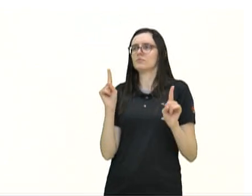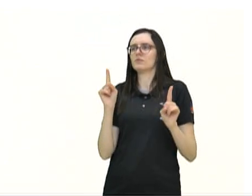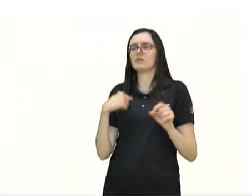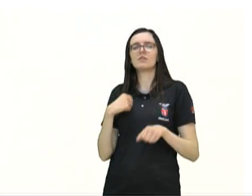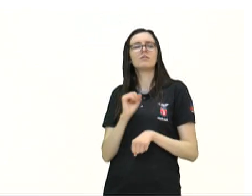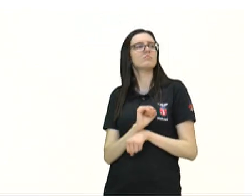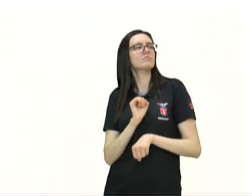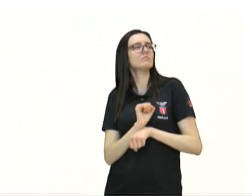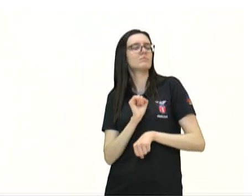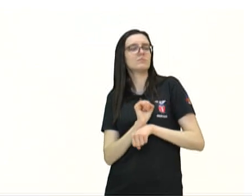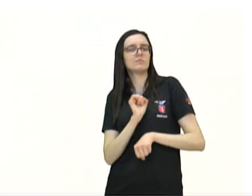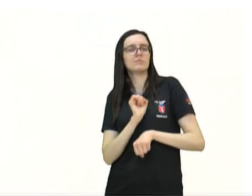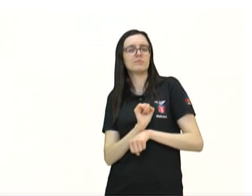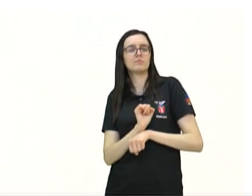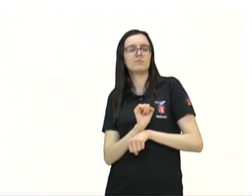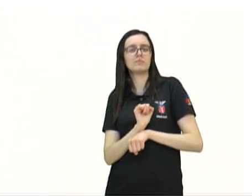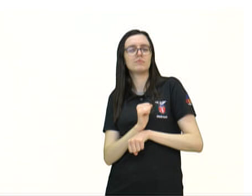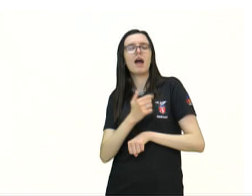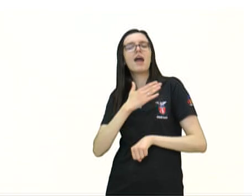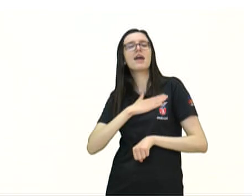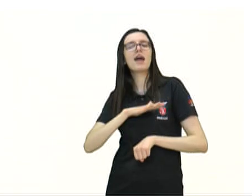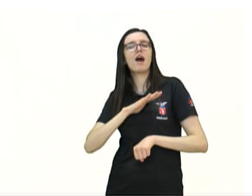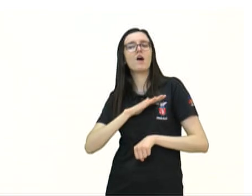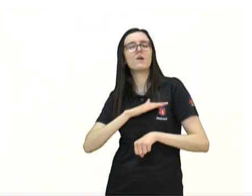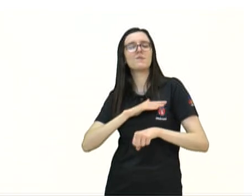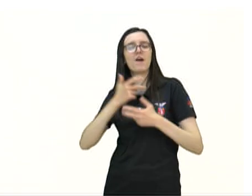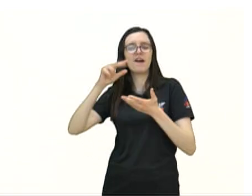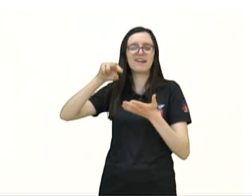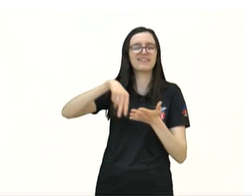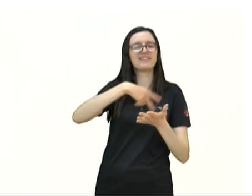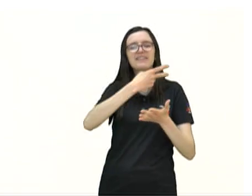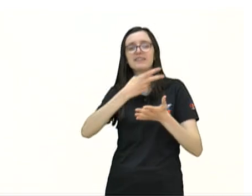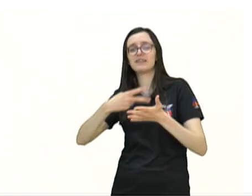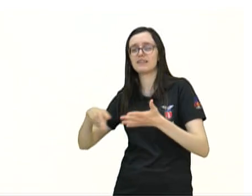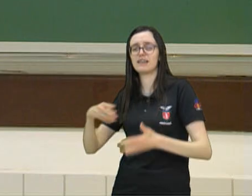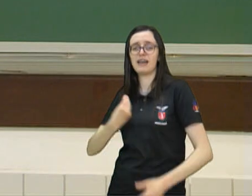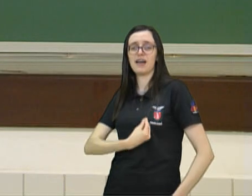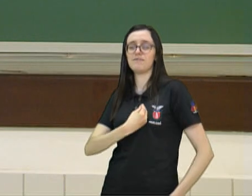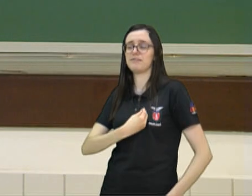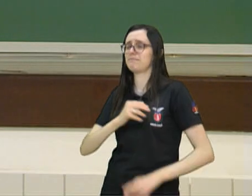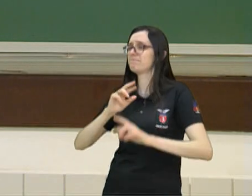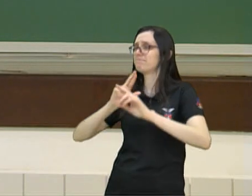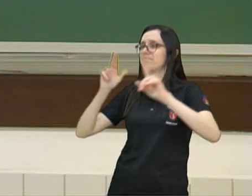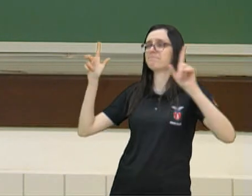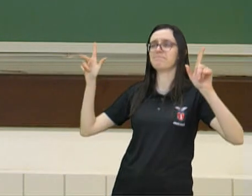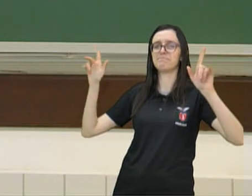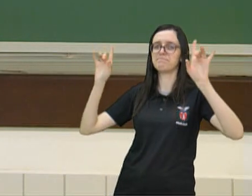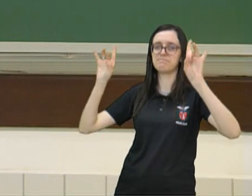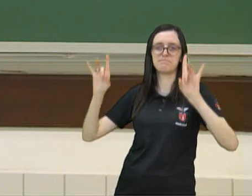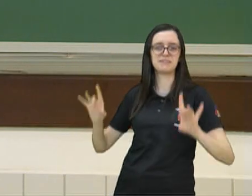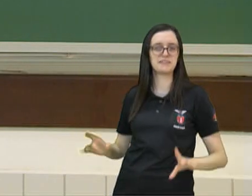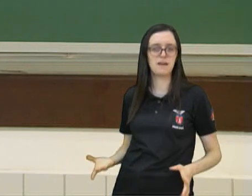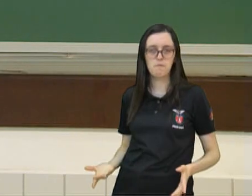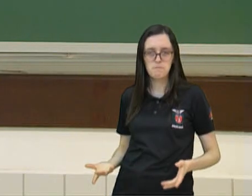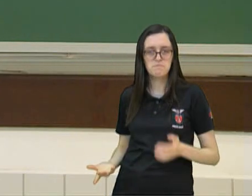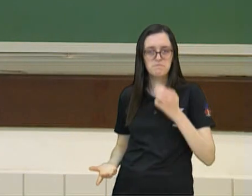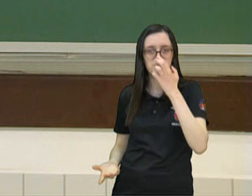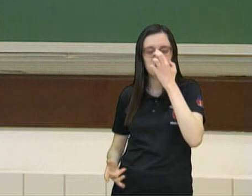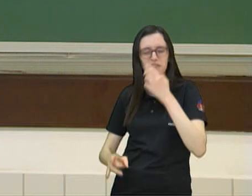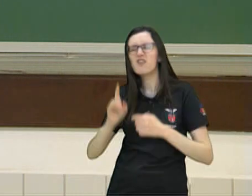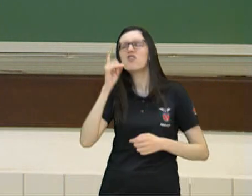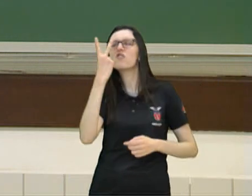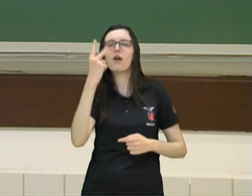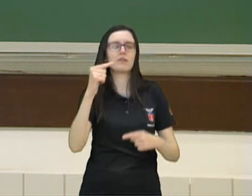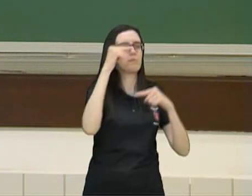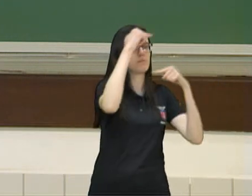hora, vou na valsa. A vida é tão rara. Esse é só um trechinho, trouxe só duas estrofes